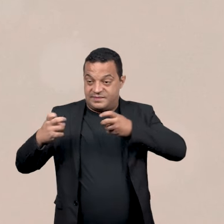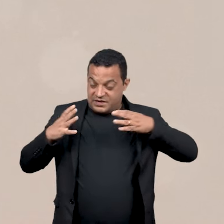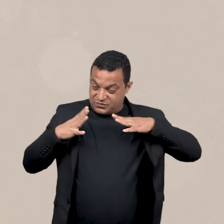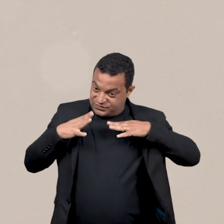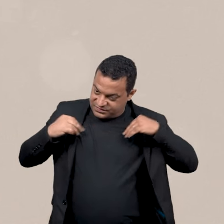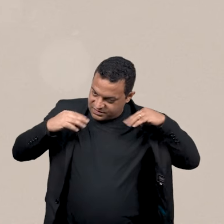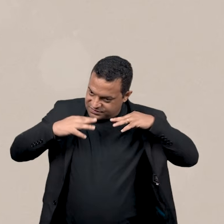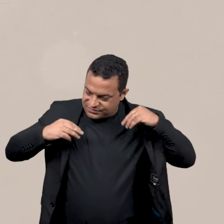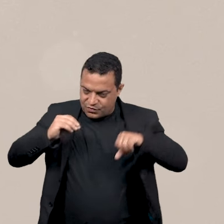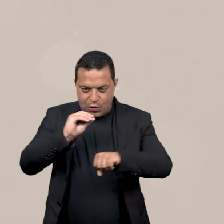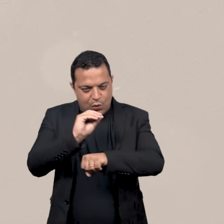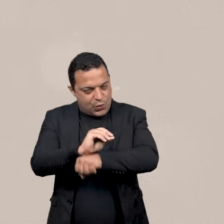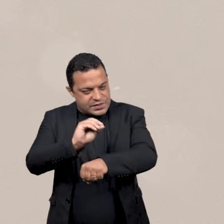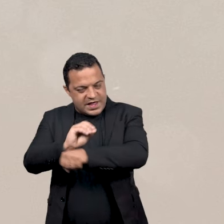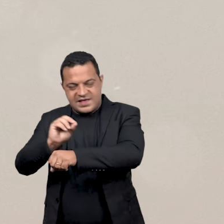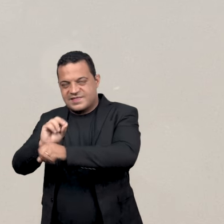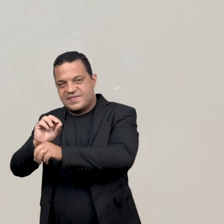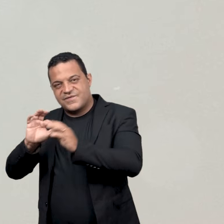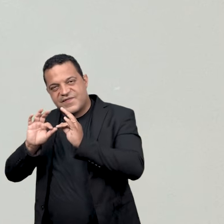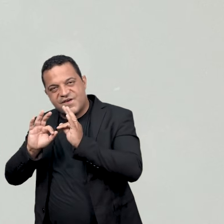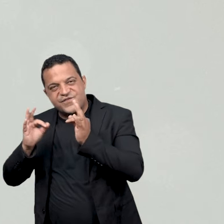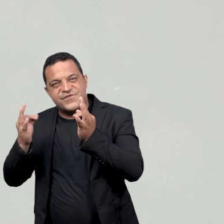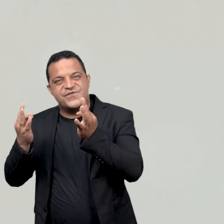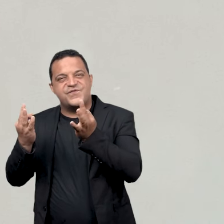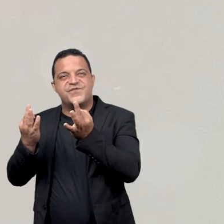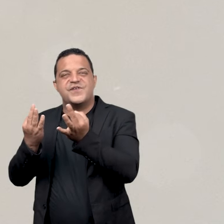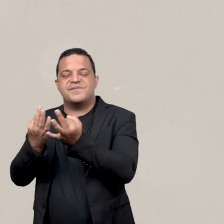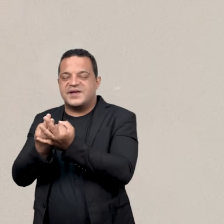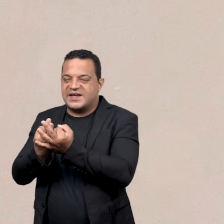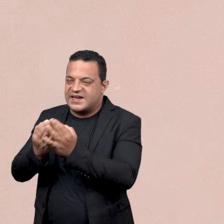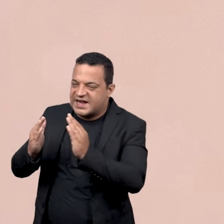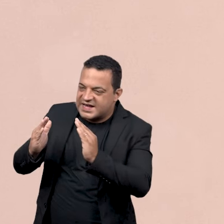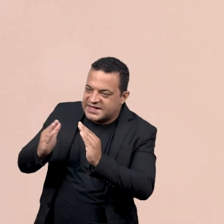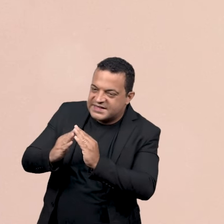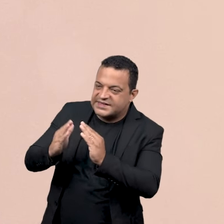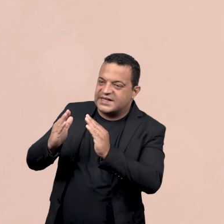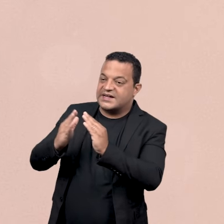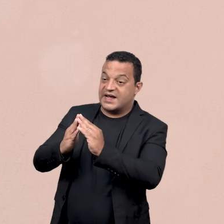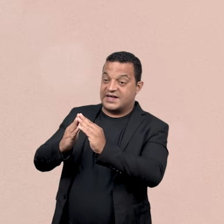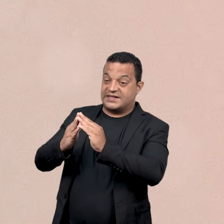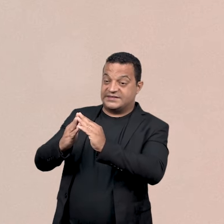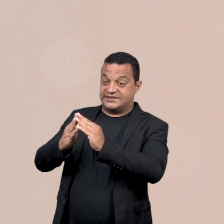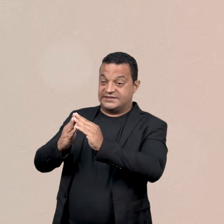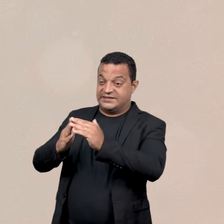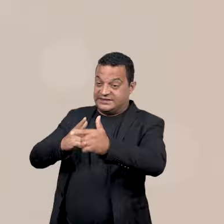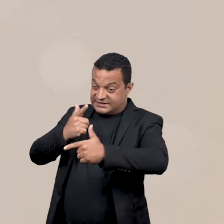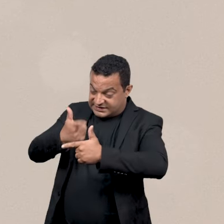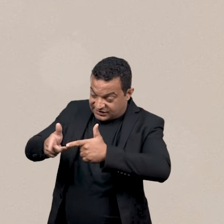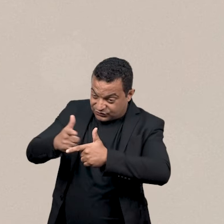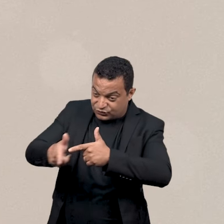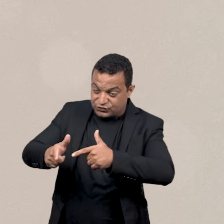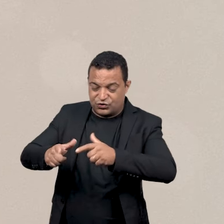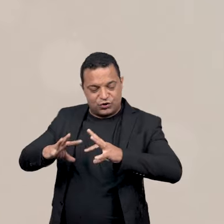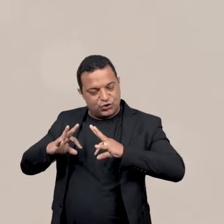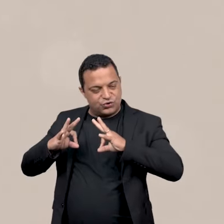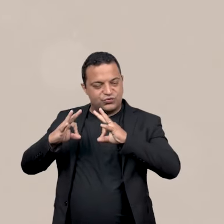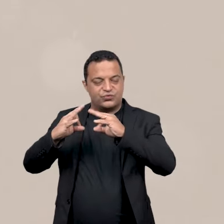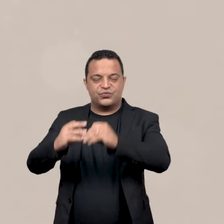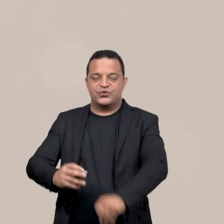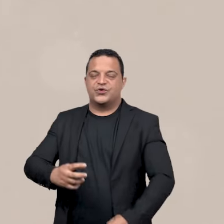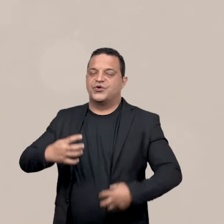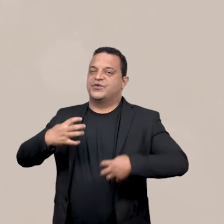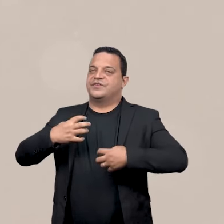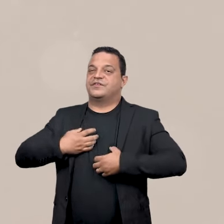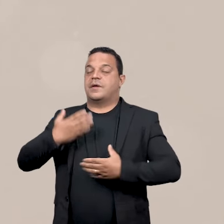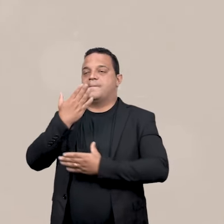cuidando de cada detalhe, da família, da casa, das causas, em